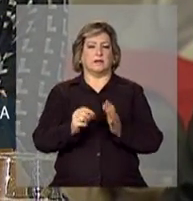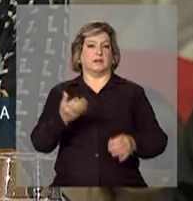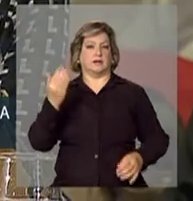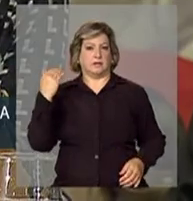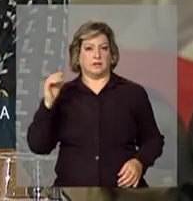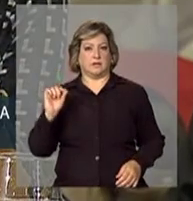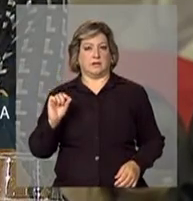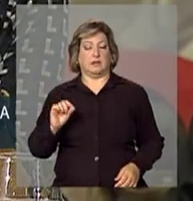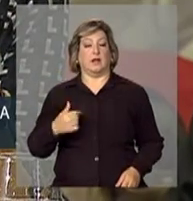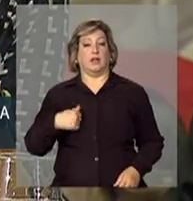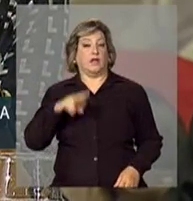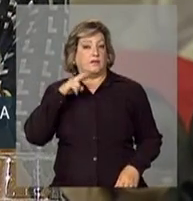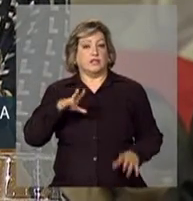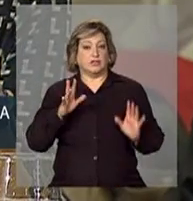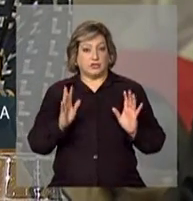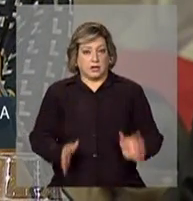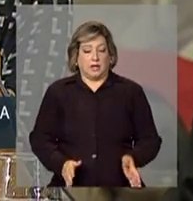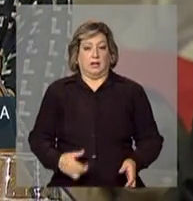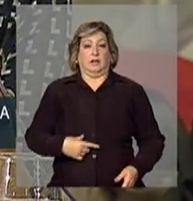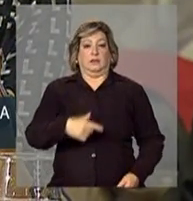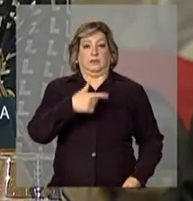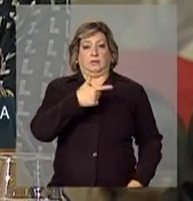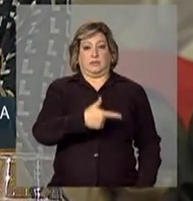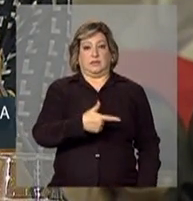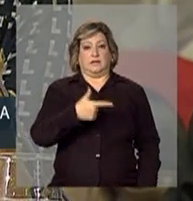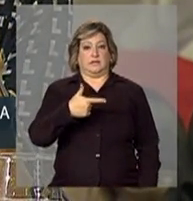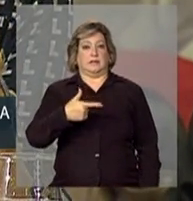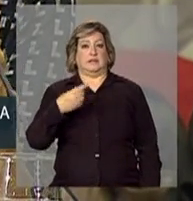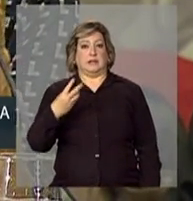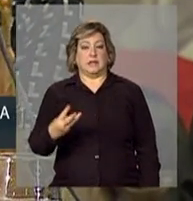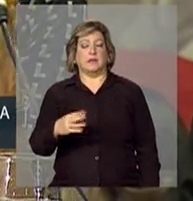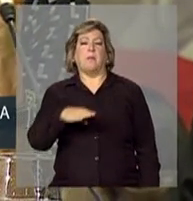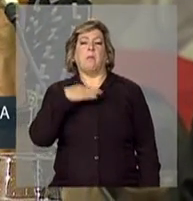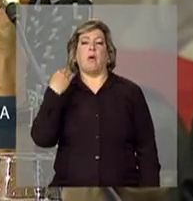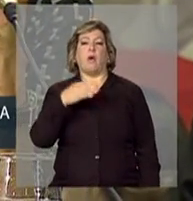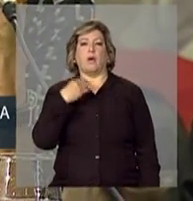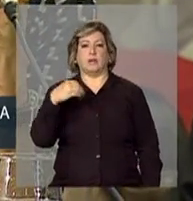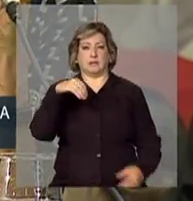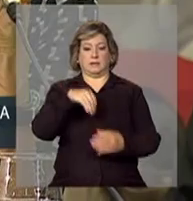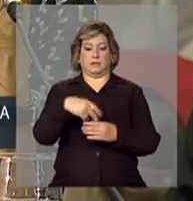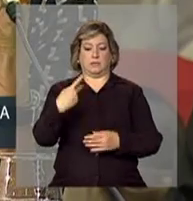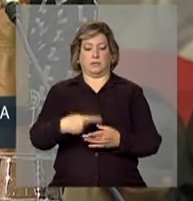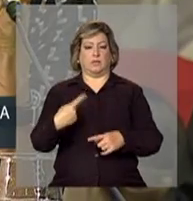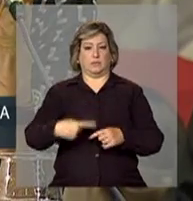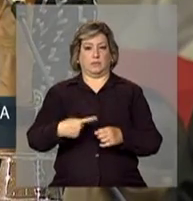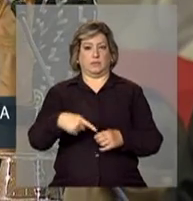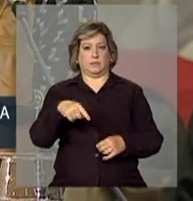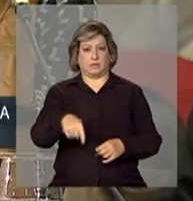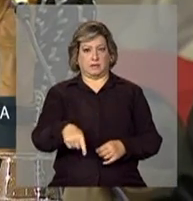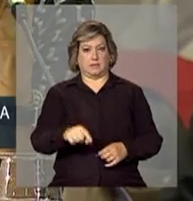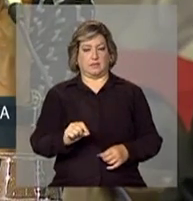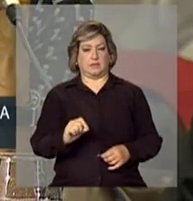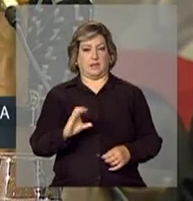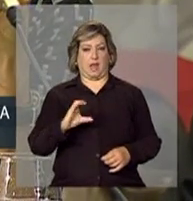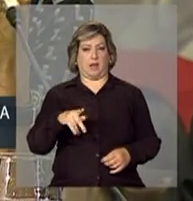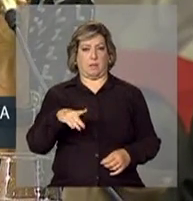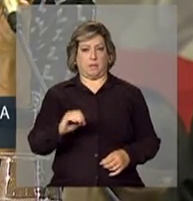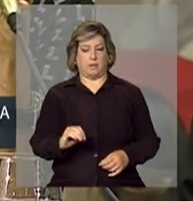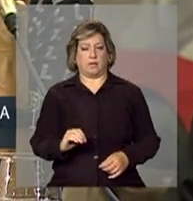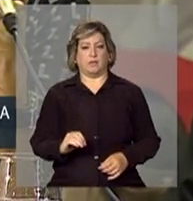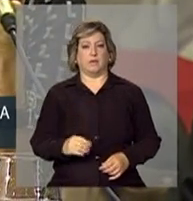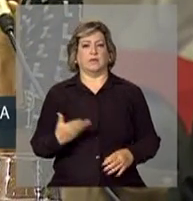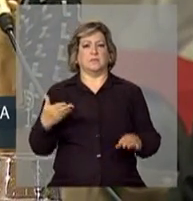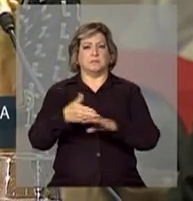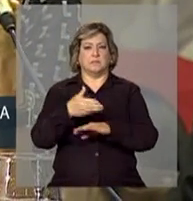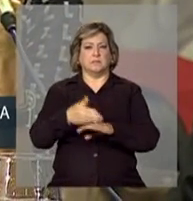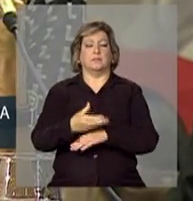já 223 mortos no campo, com a participação facilmente já apontada